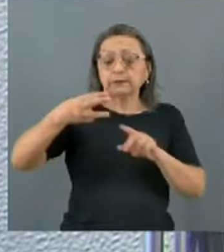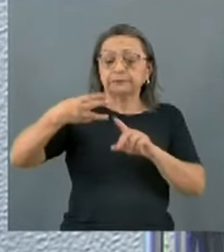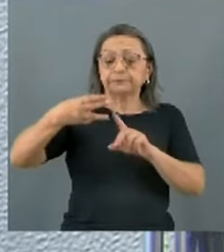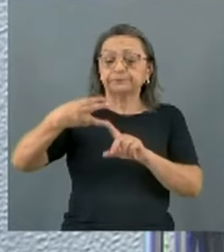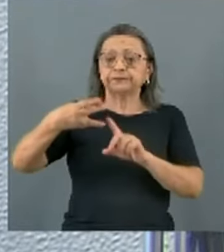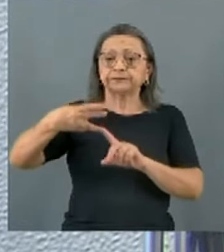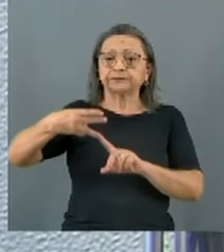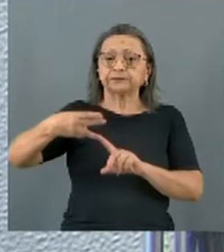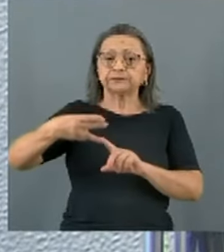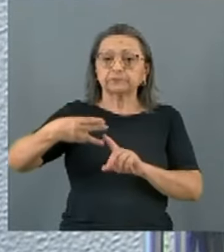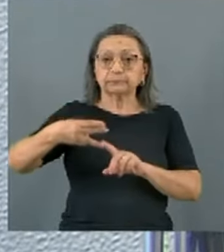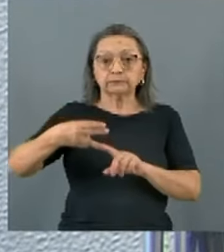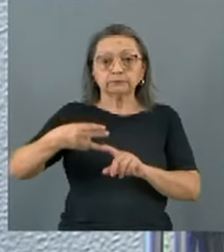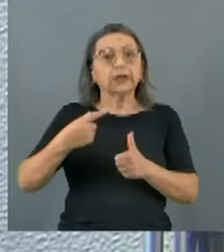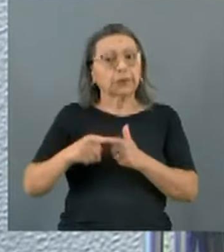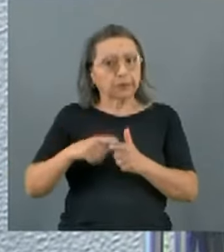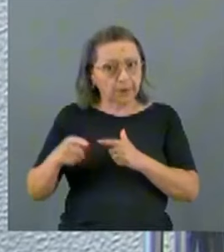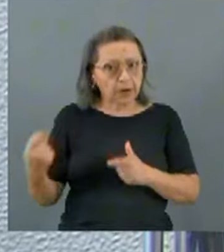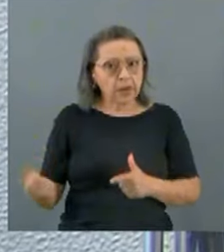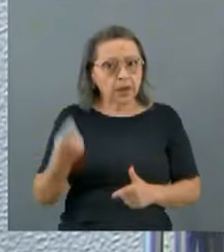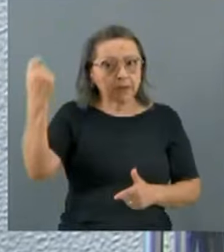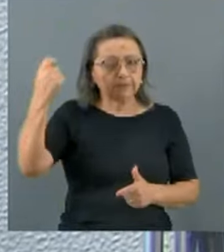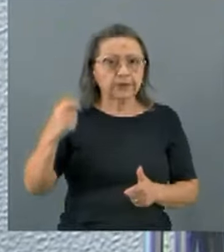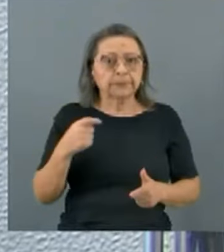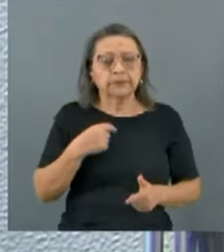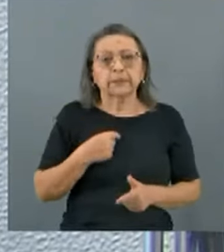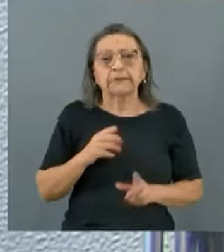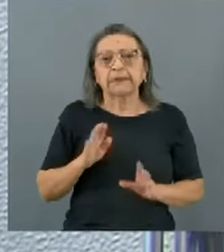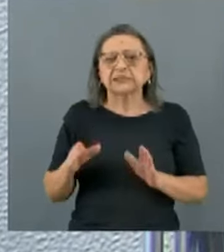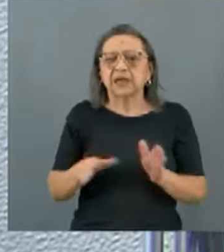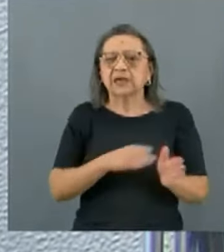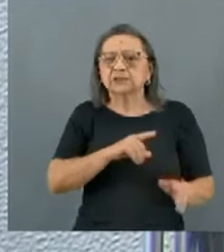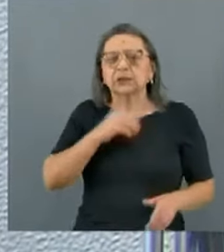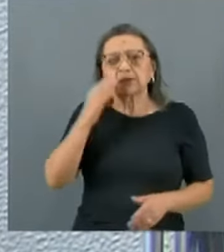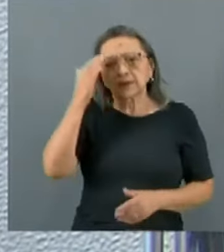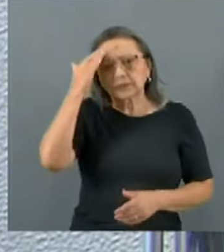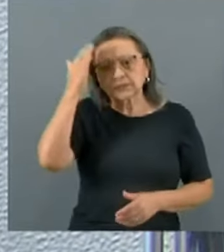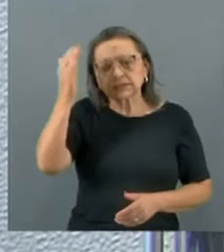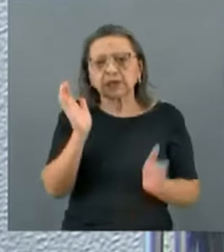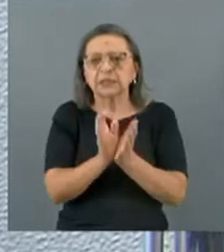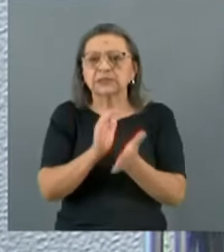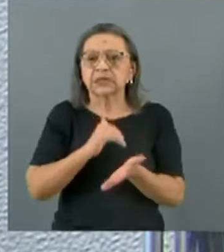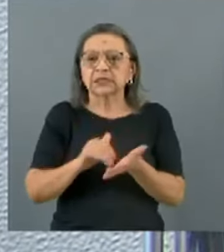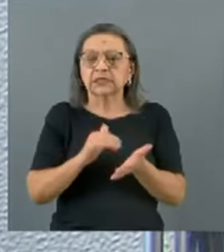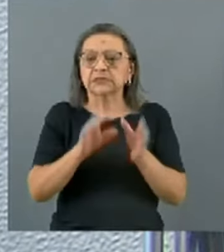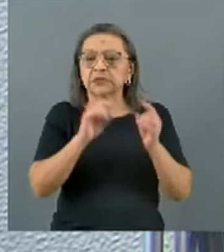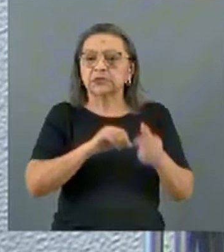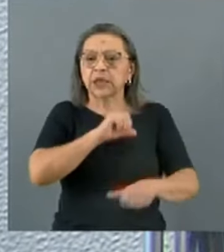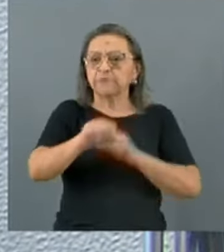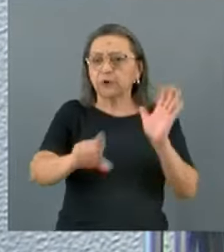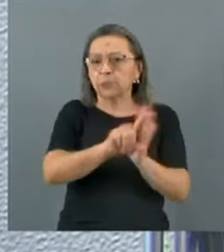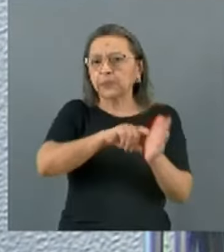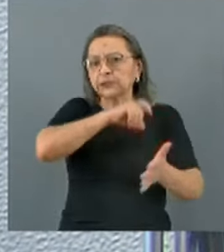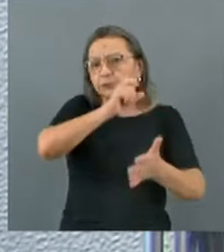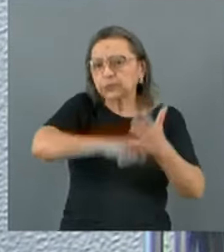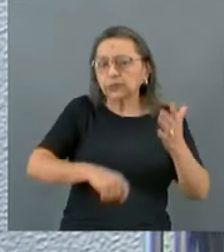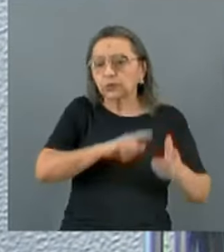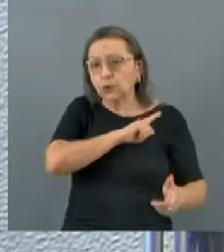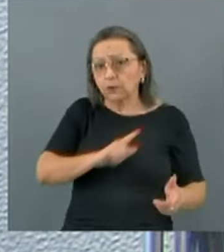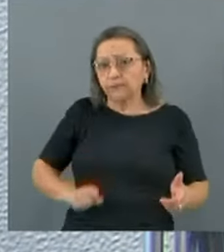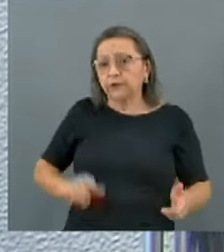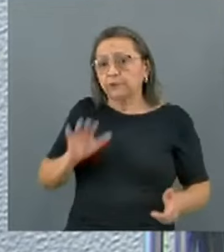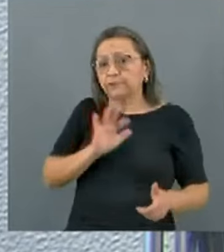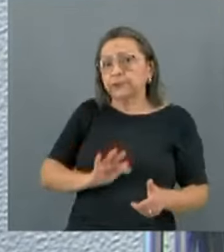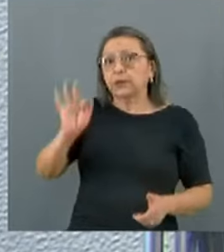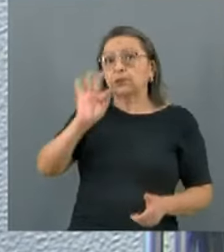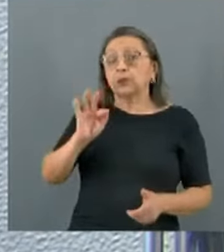de todos. Por sinal, eu quero agradecer imensamente à Secretaria Especial da Reforma Tributária do Governo Federal,